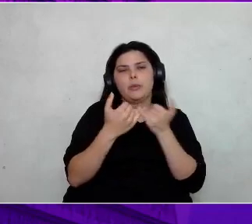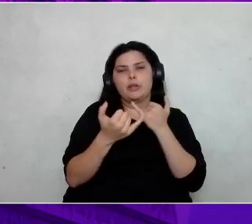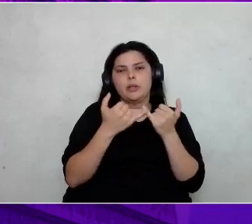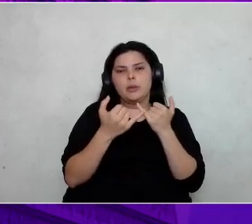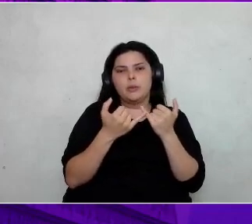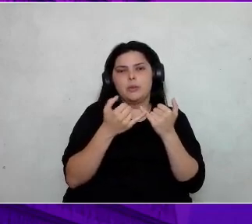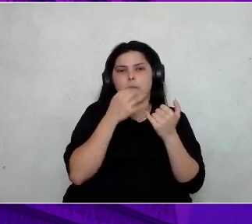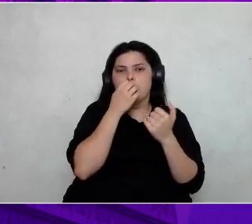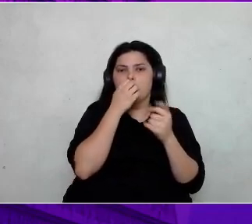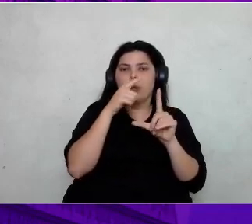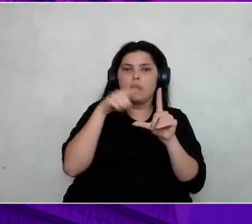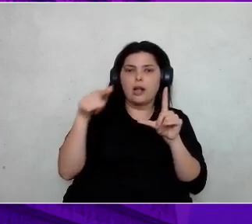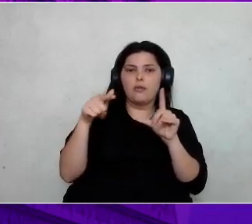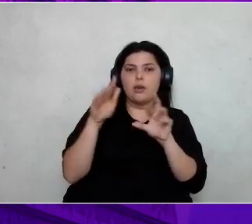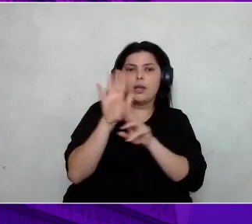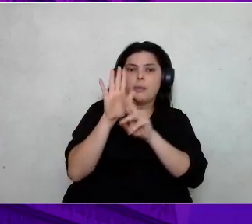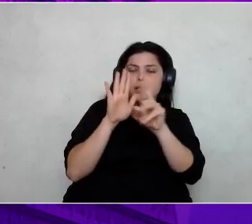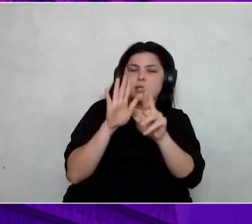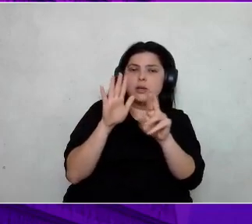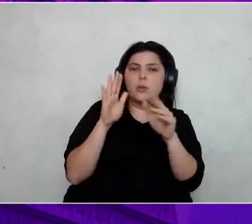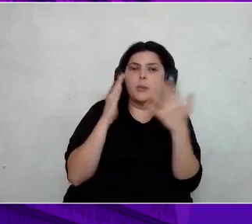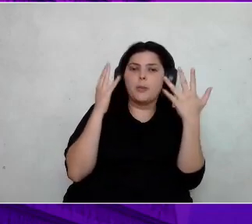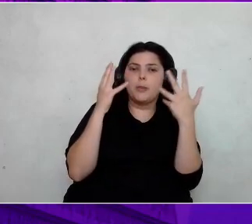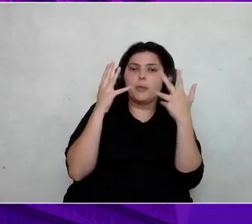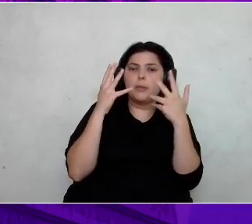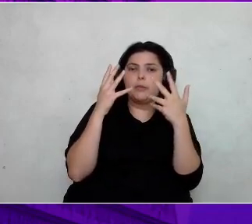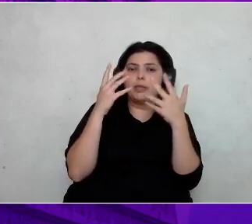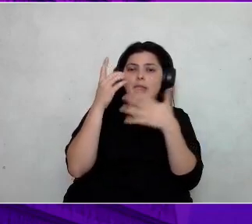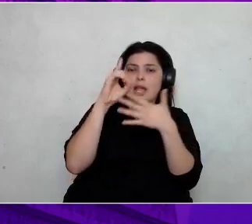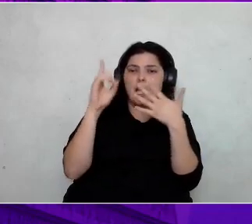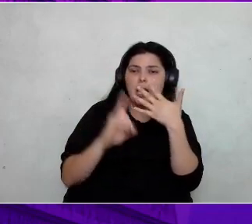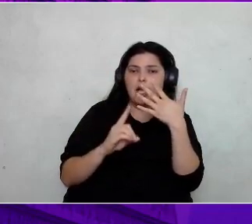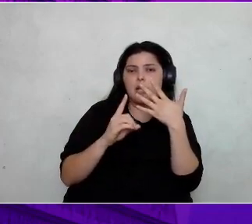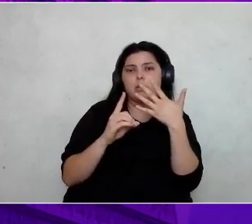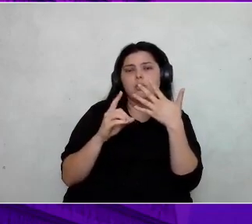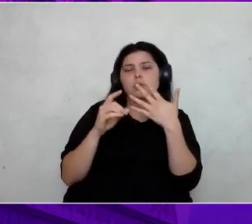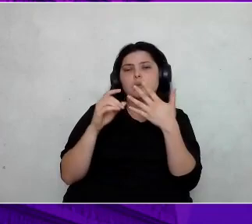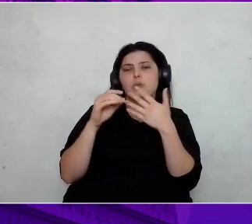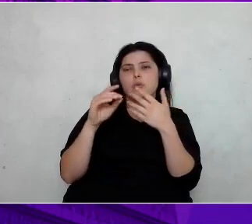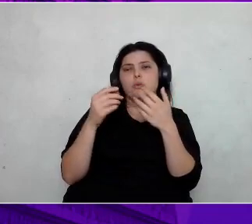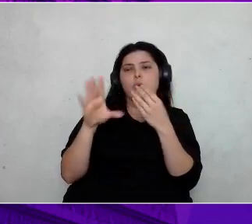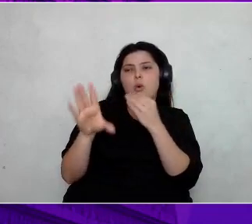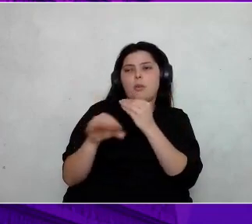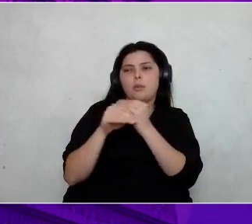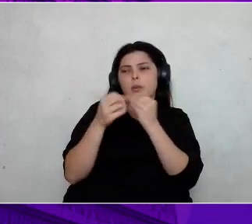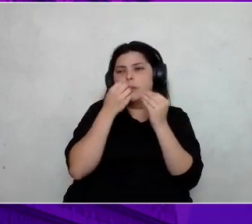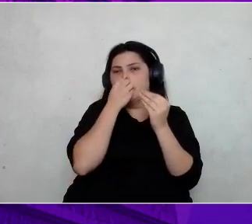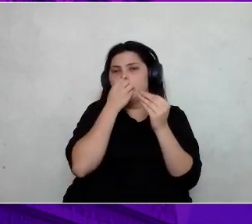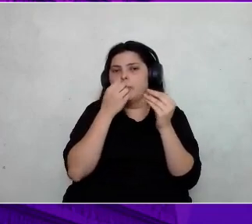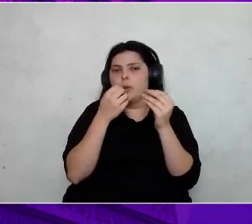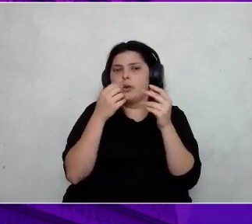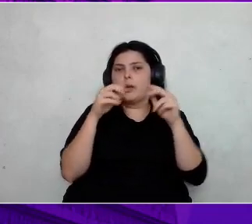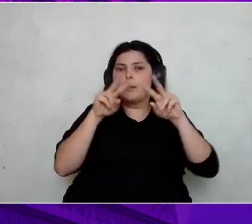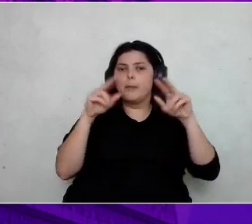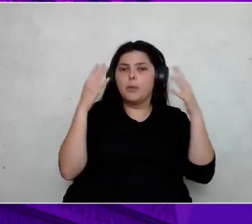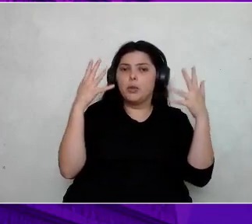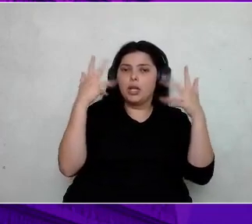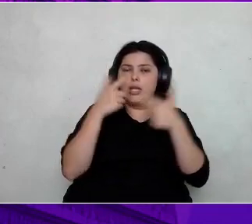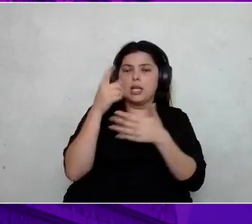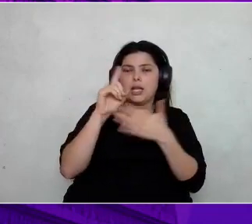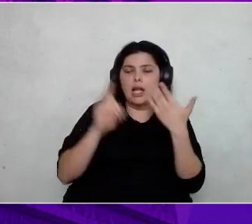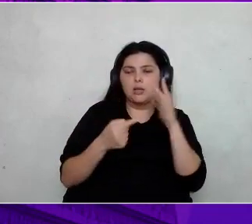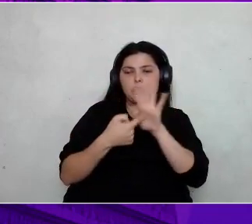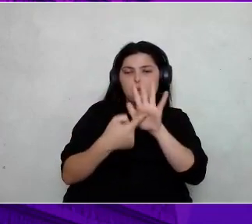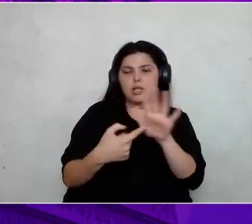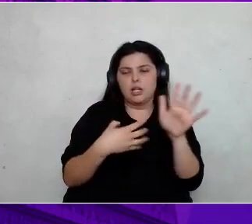é uma representação visual dos dados acompanhado de algum adjetivo. É uma representação visual bonita dos dados. É uma representação